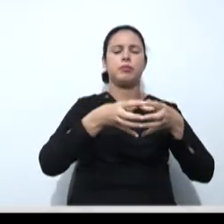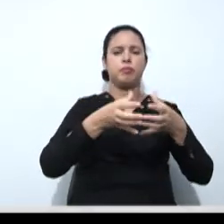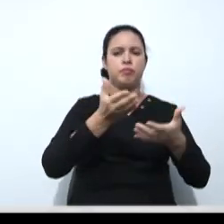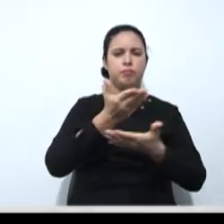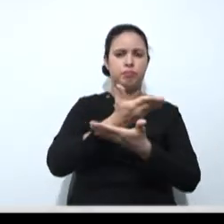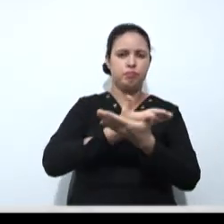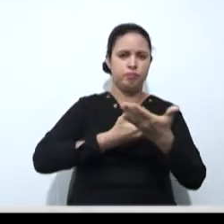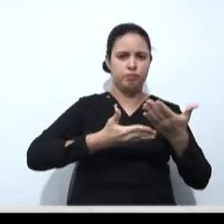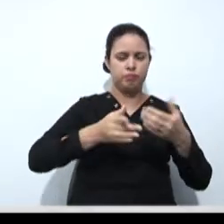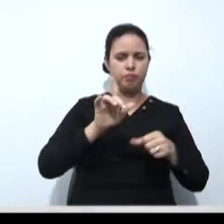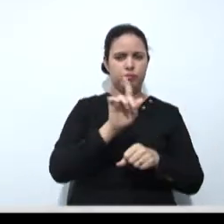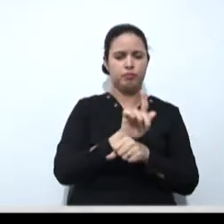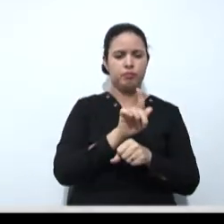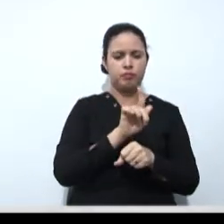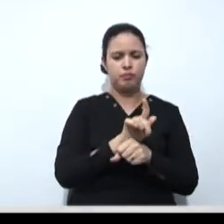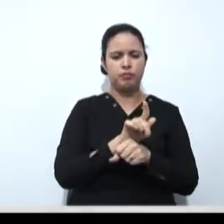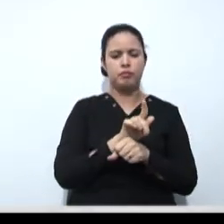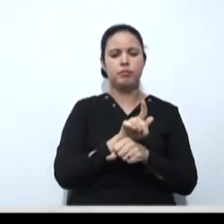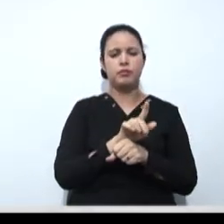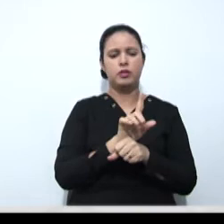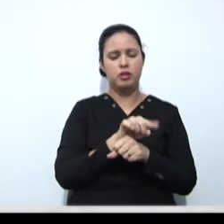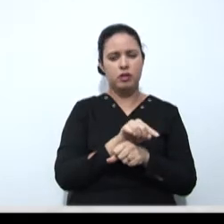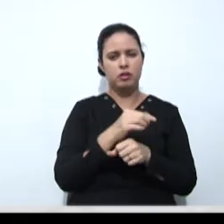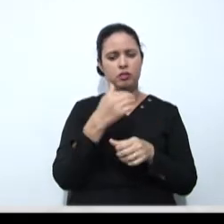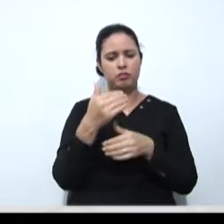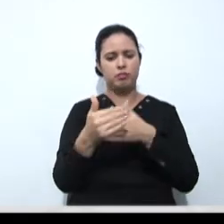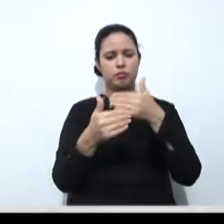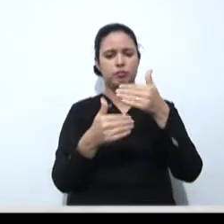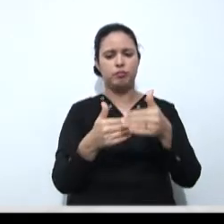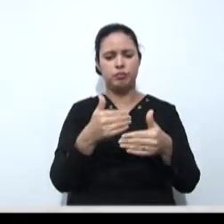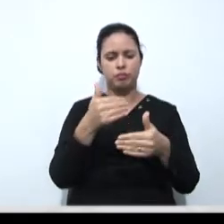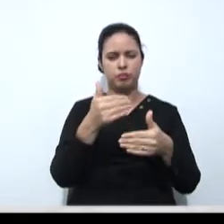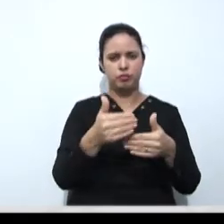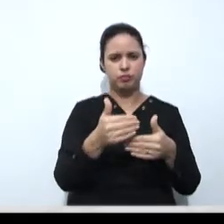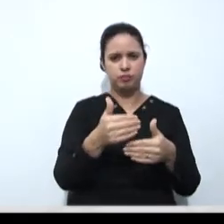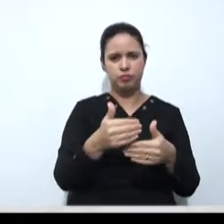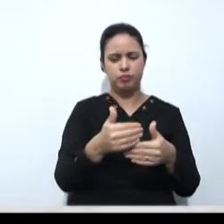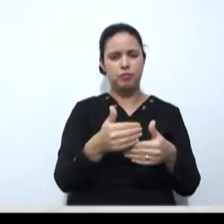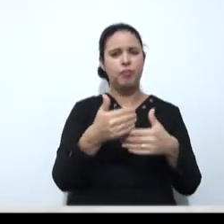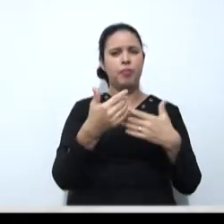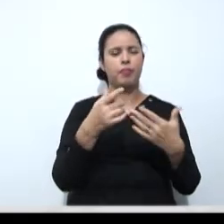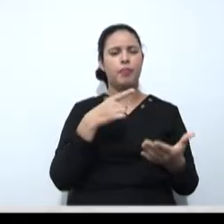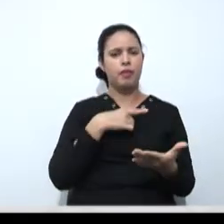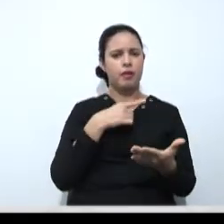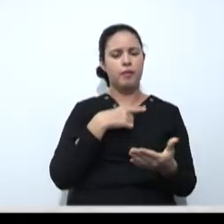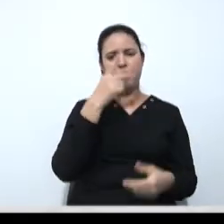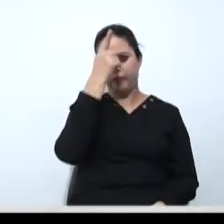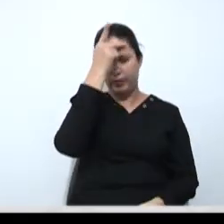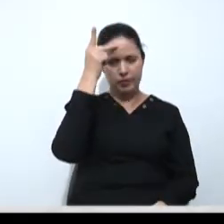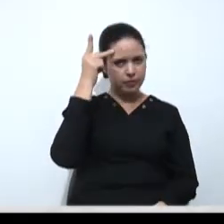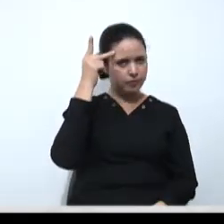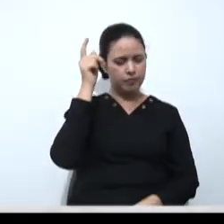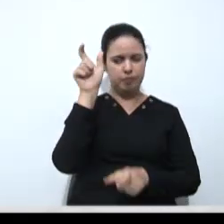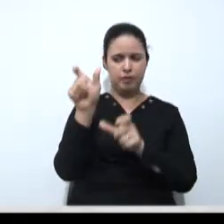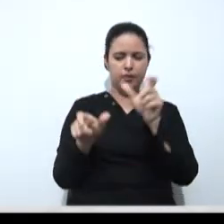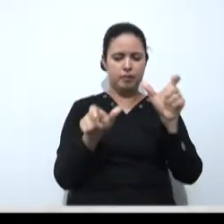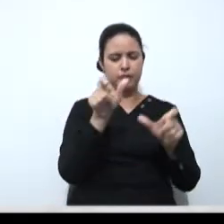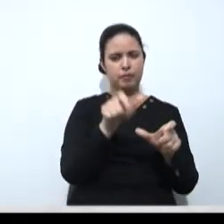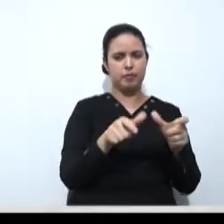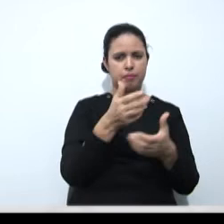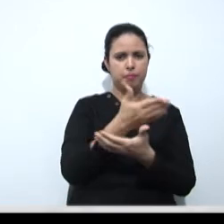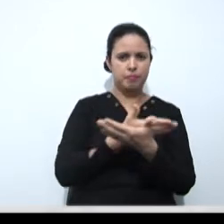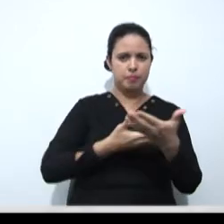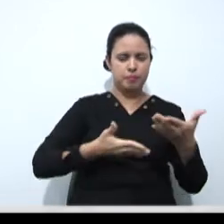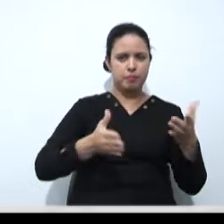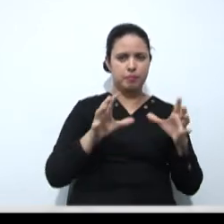poder compartilhado, um processo político muito grande deve existir aí, entre várias pessoas. Então, a gente tem que levar isso